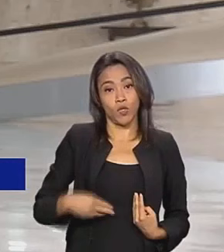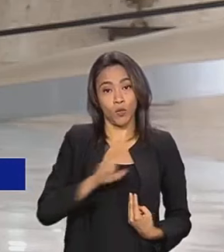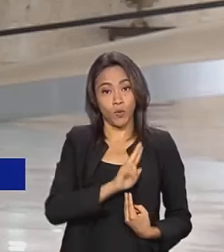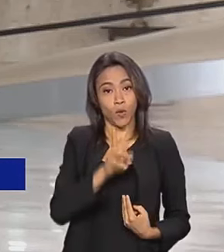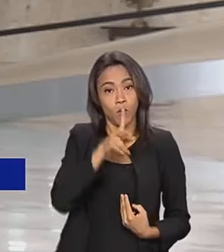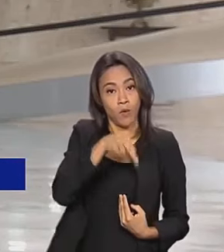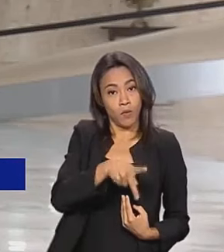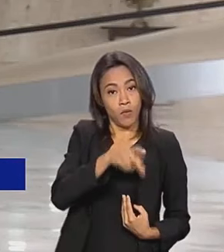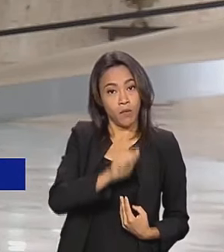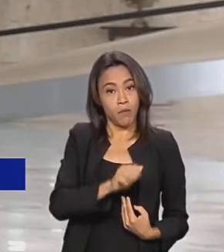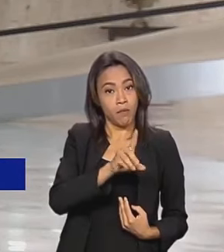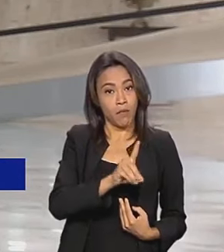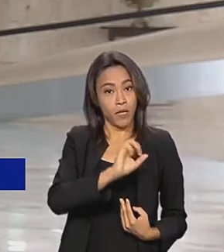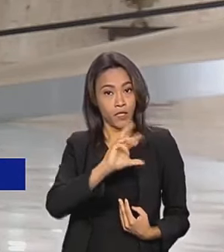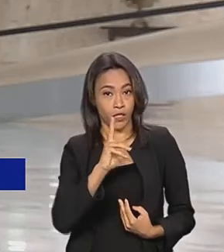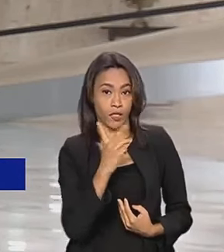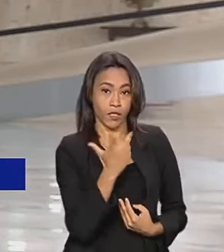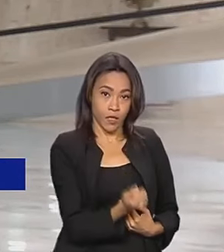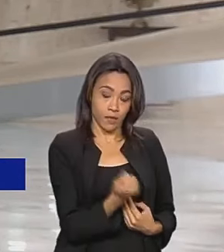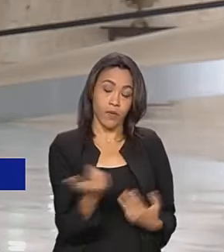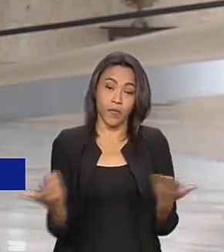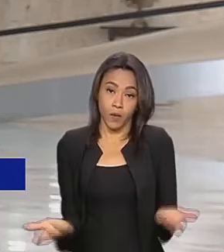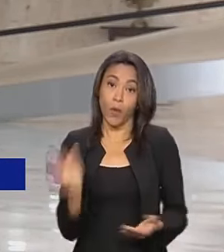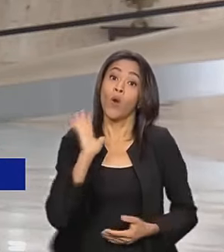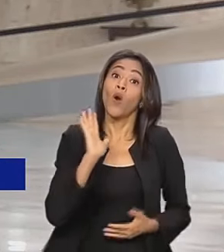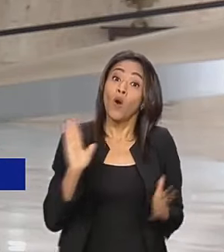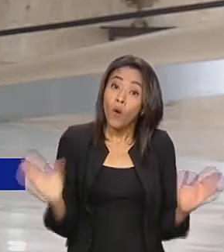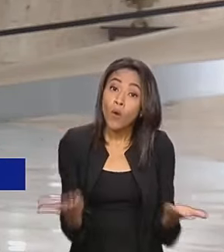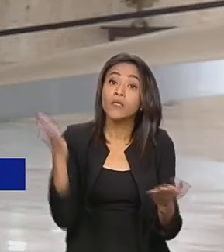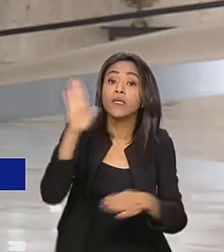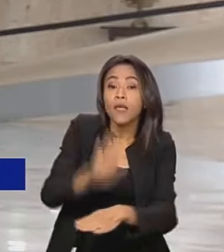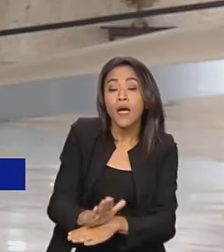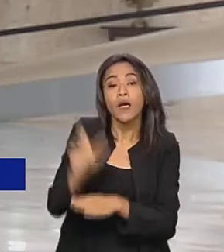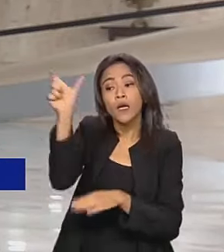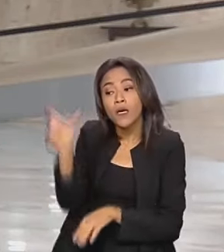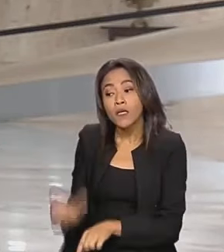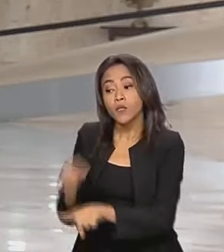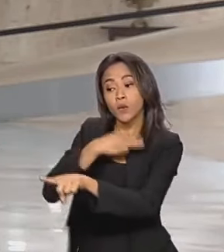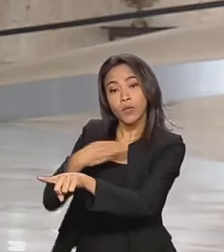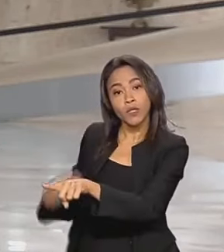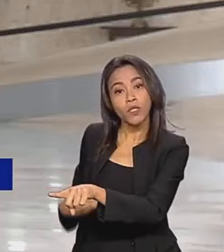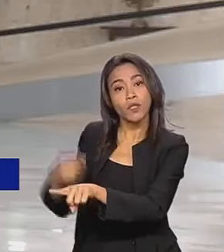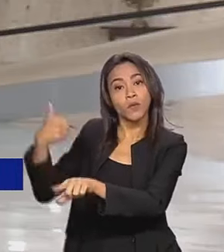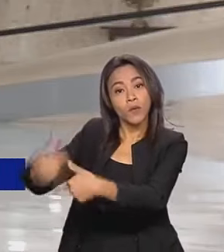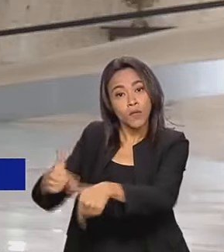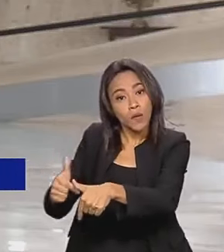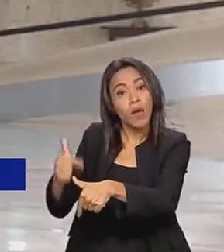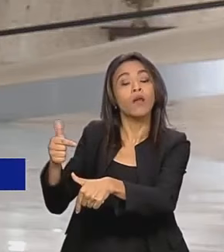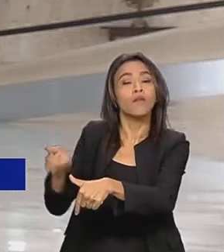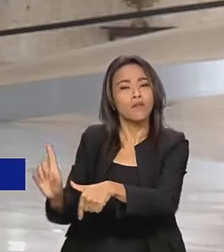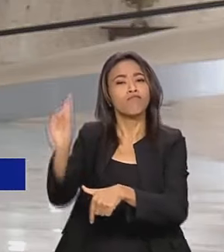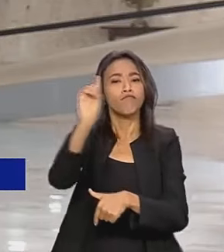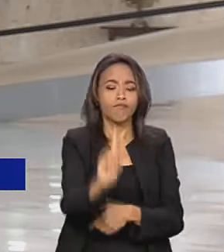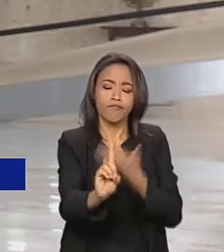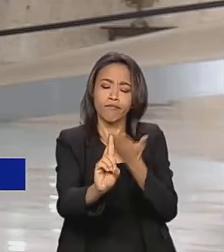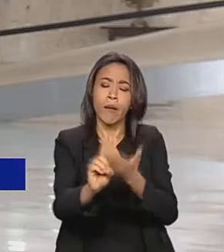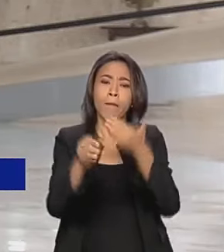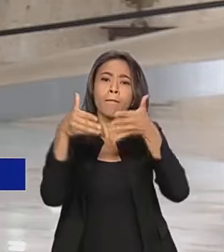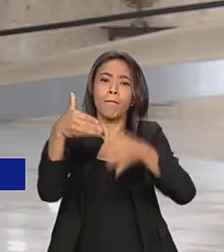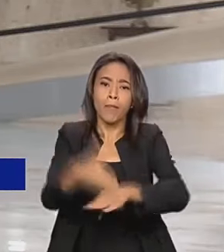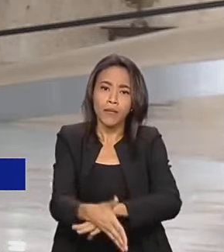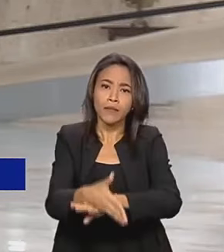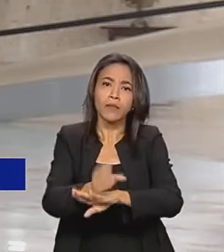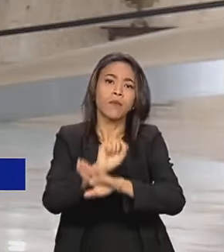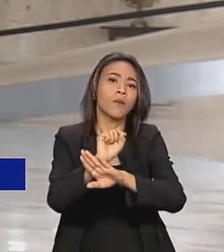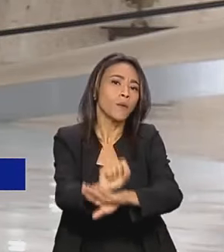Padilha e olha só Vanessa hoje à tarde um ministro do Trabalho e Emprego Luiz Marinho participa da reativação da